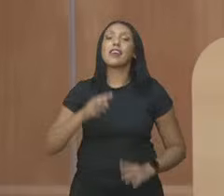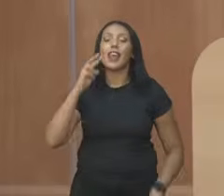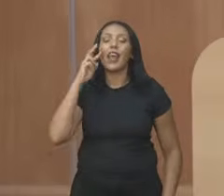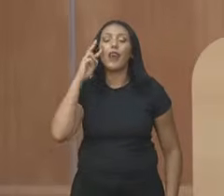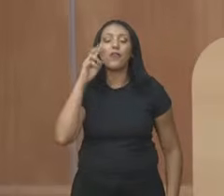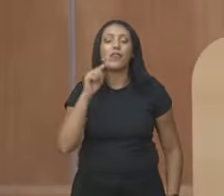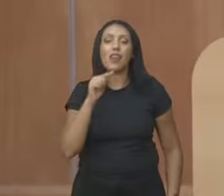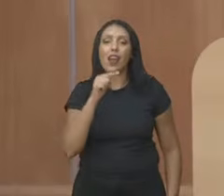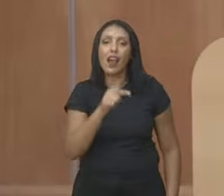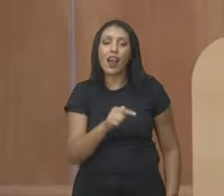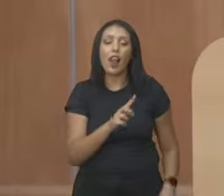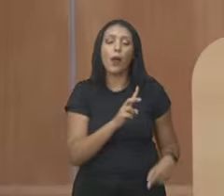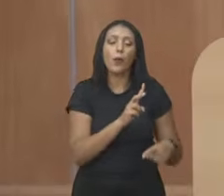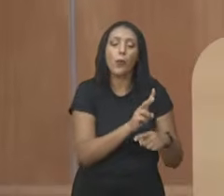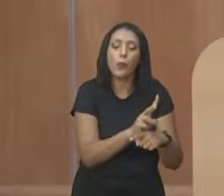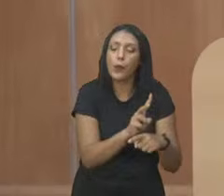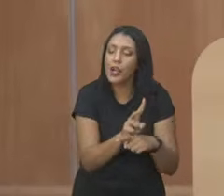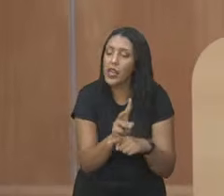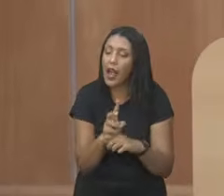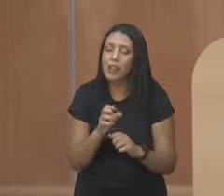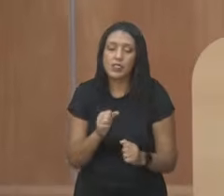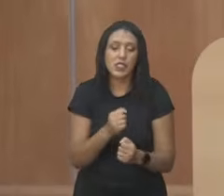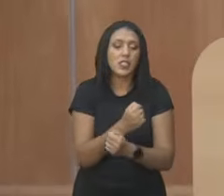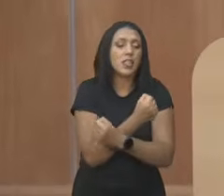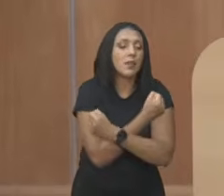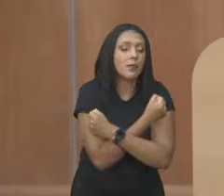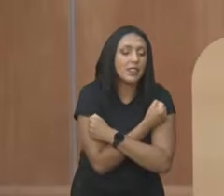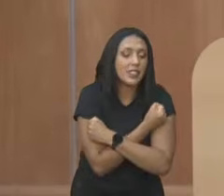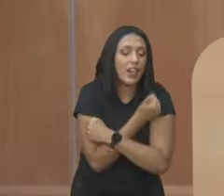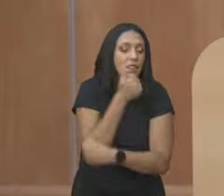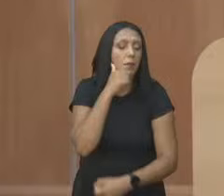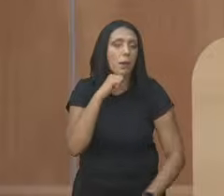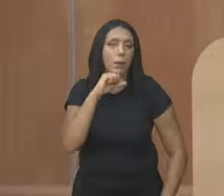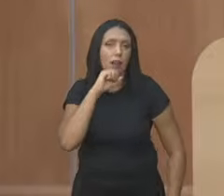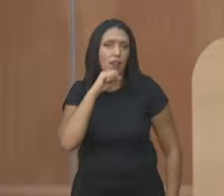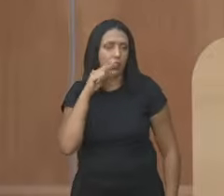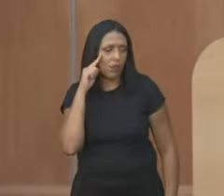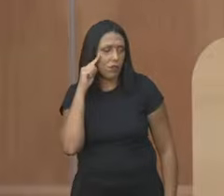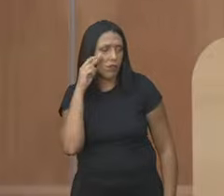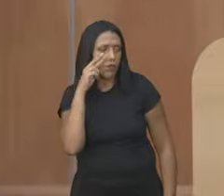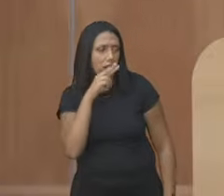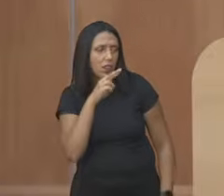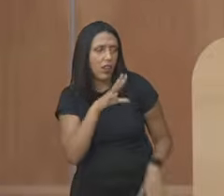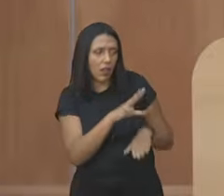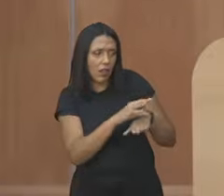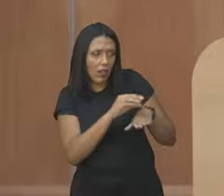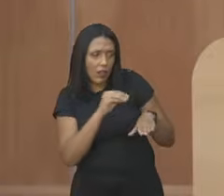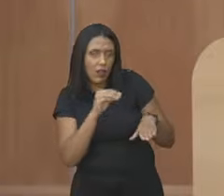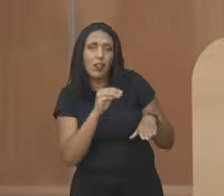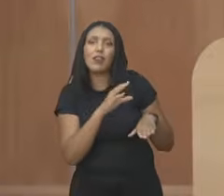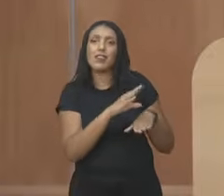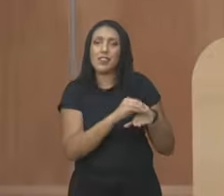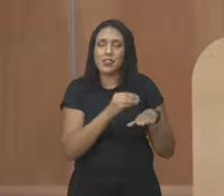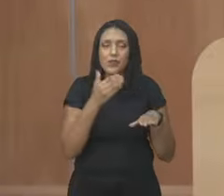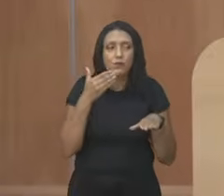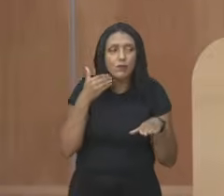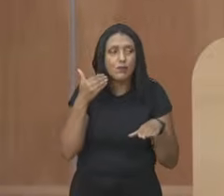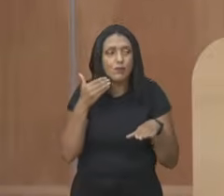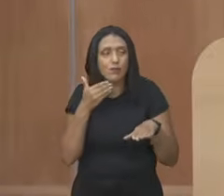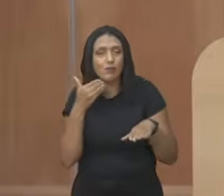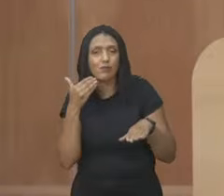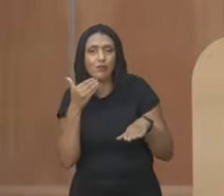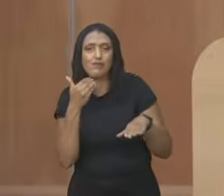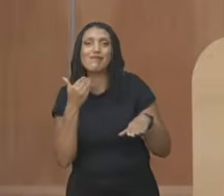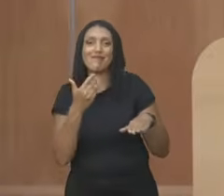de tratar, de cuidar, de abraçar e de zelar pela vida dessas pessoas. Então, isso vem já da